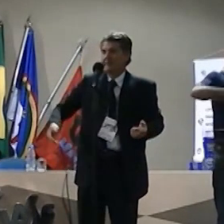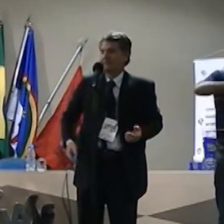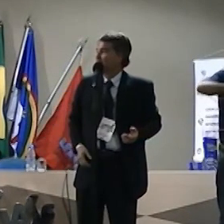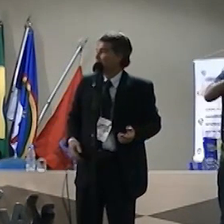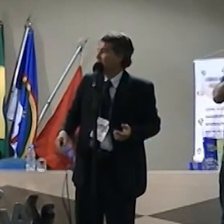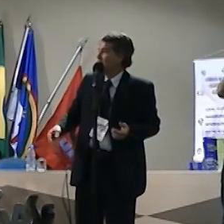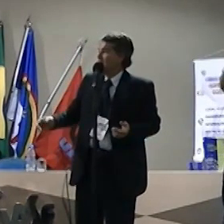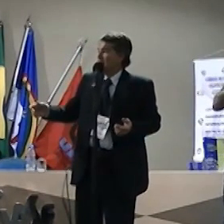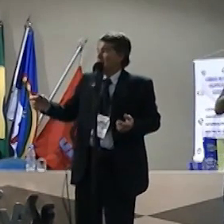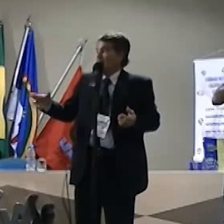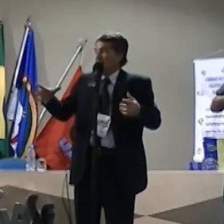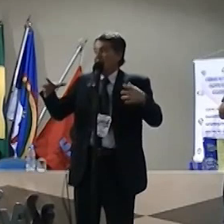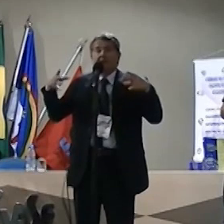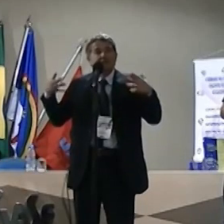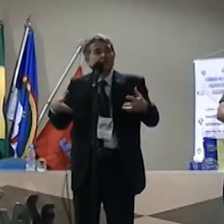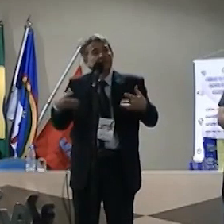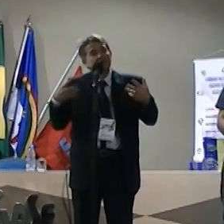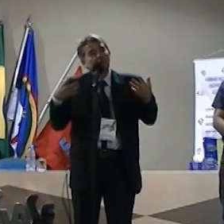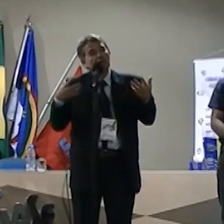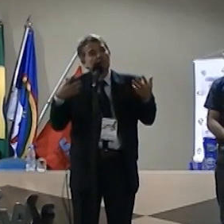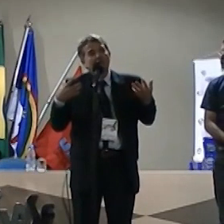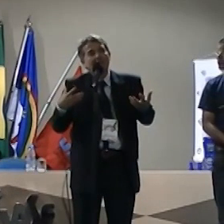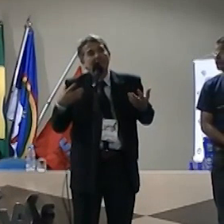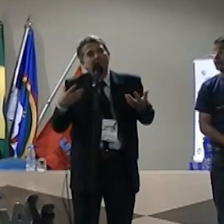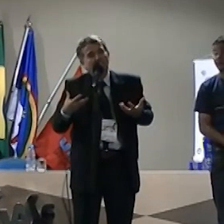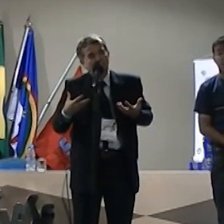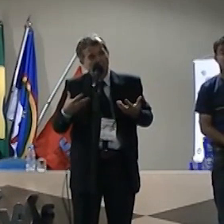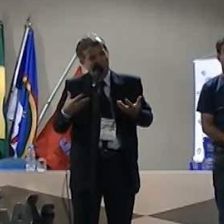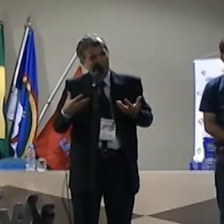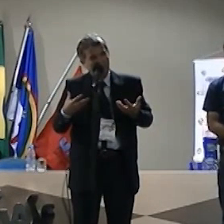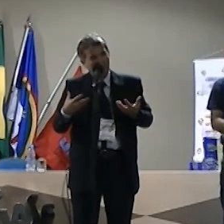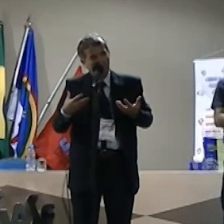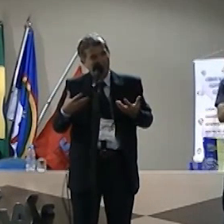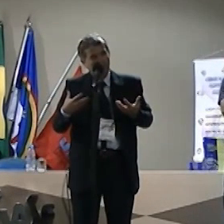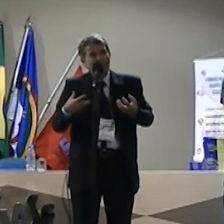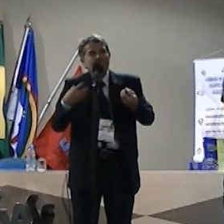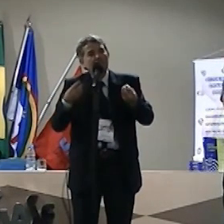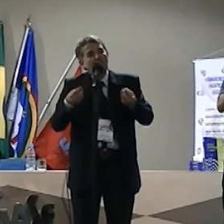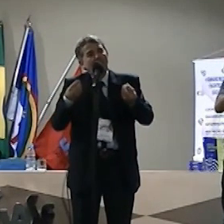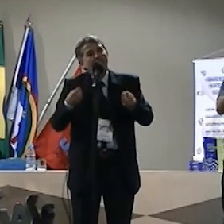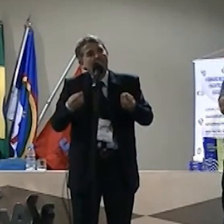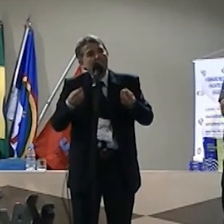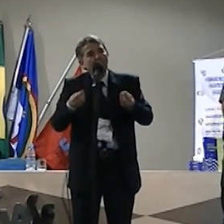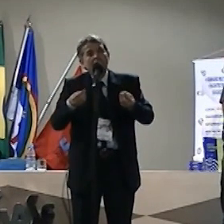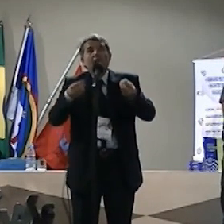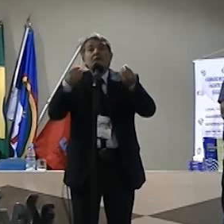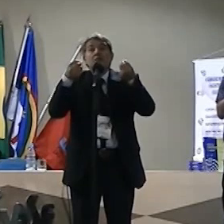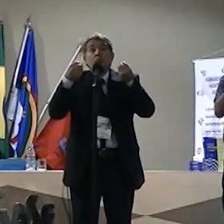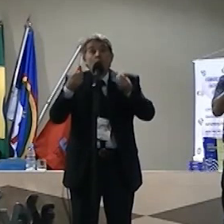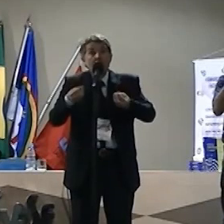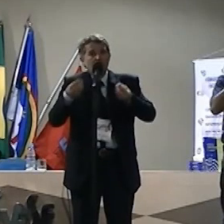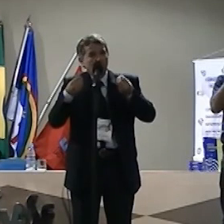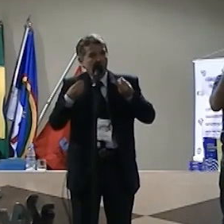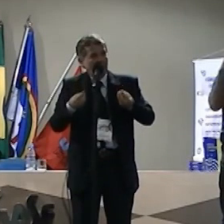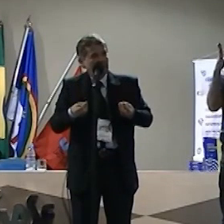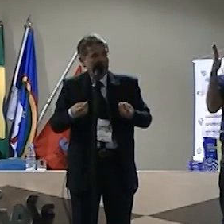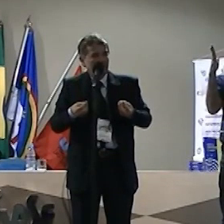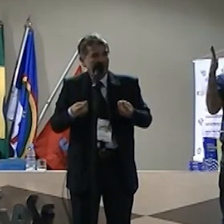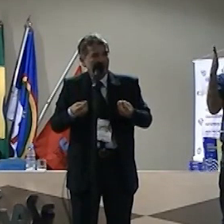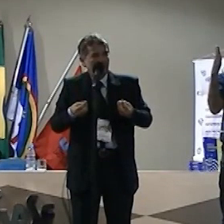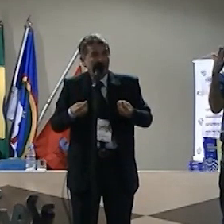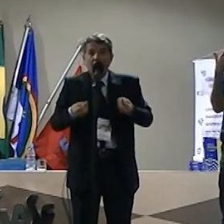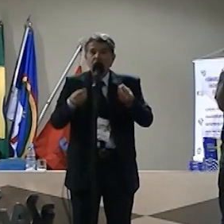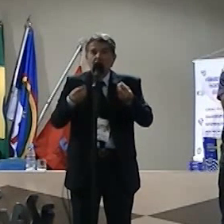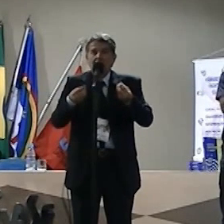vamos lá. A criança surda vive num isolamento, mas é um isolamento muito